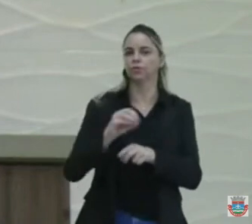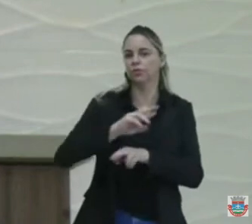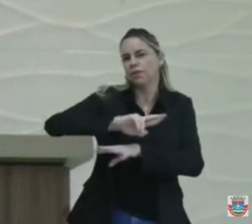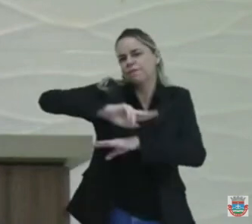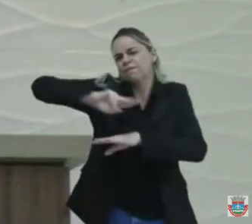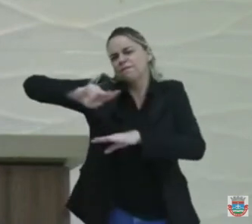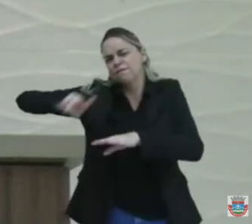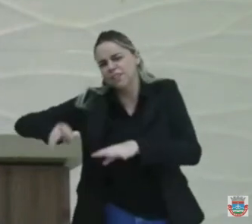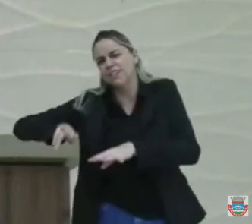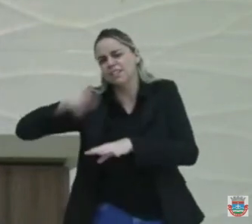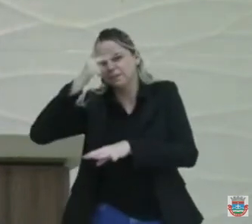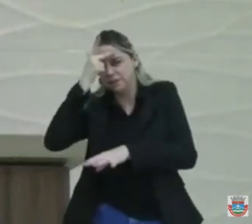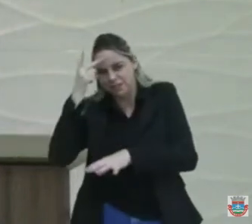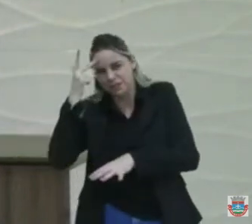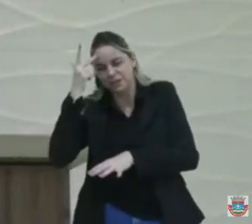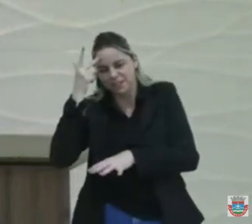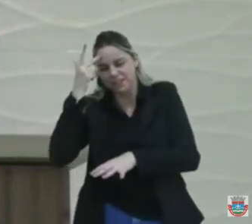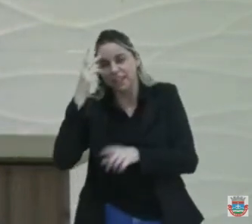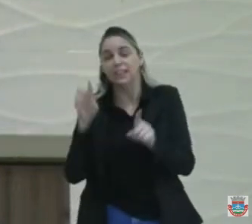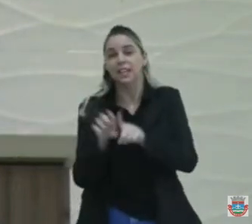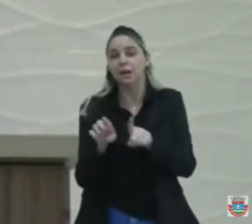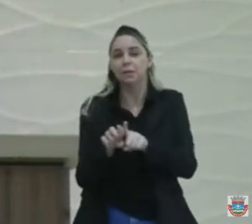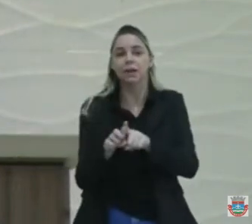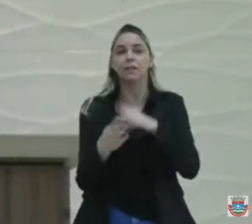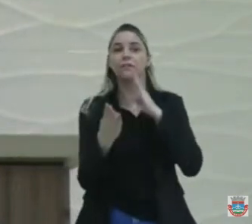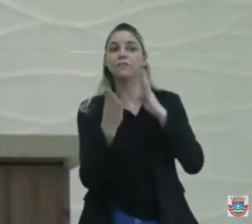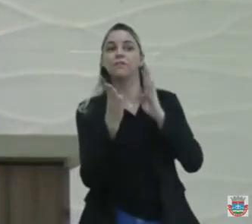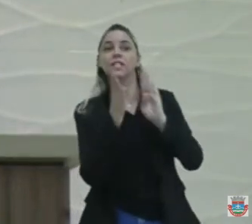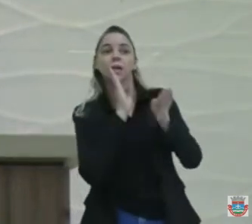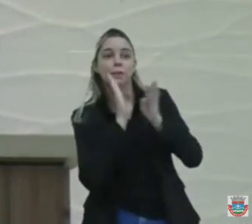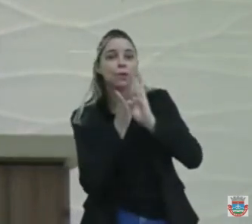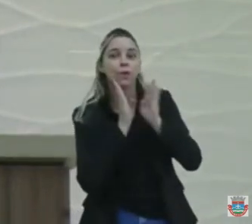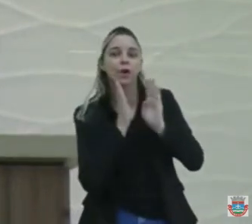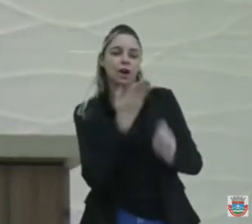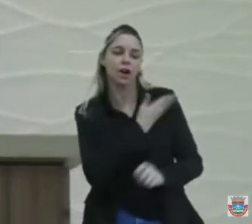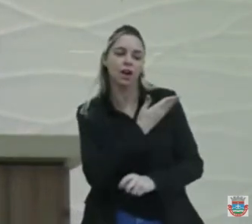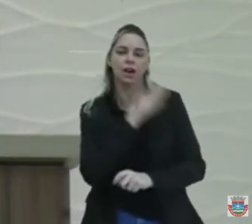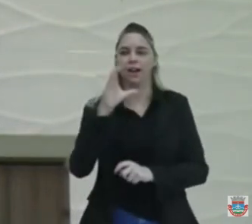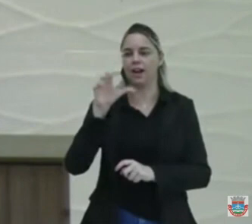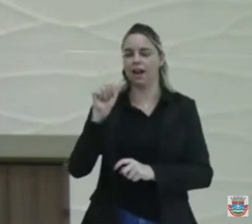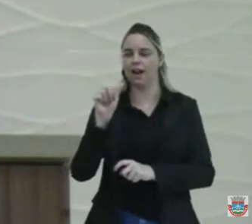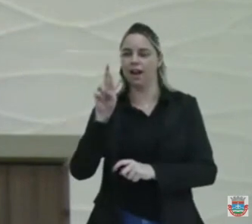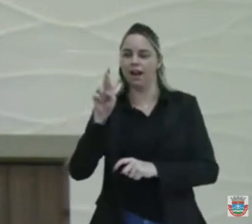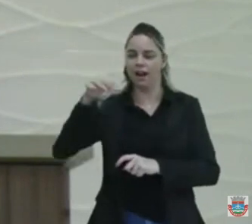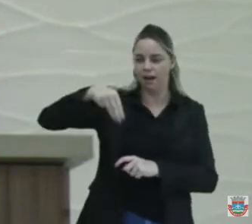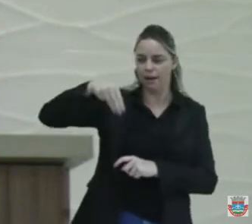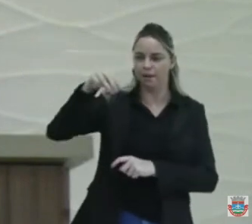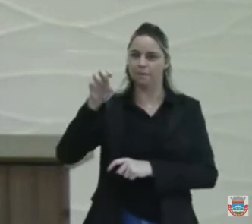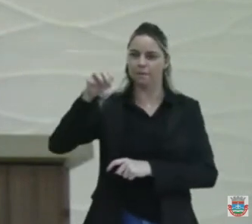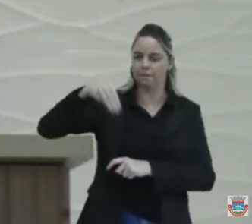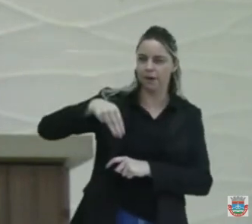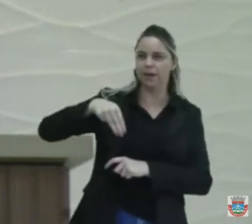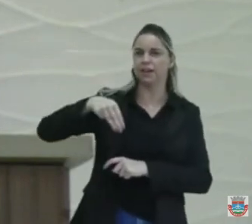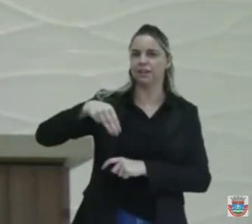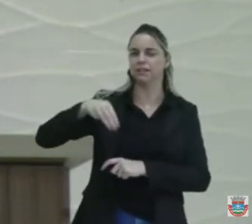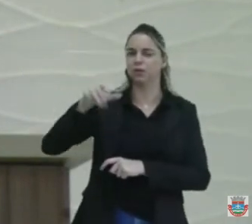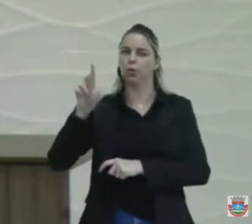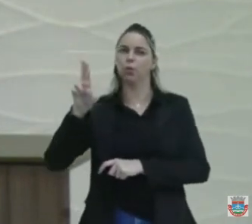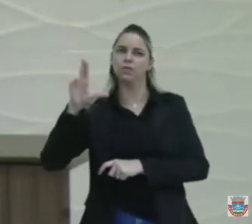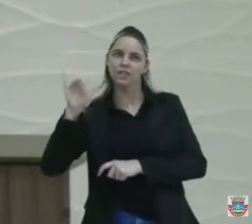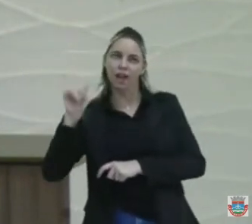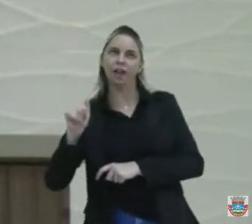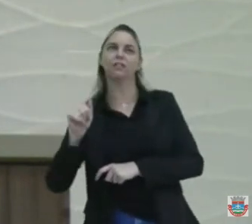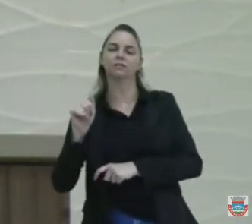Valdinere e Silene. E também pelo Facebook, a nossa amiga Carmen Lúcia, esposa ali de